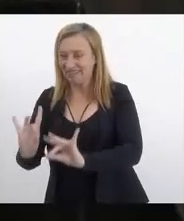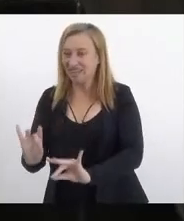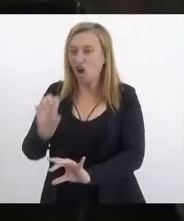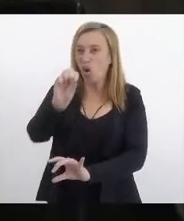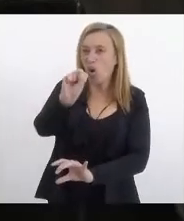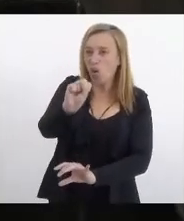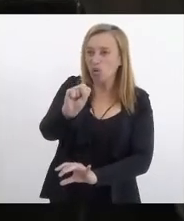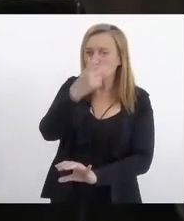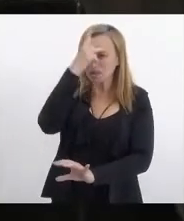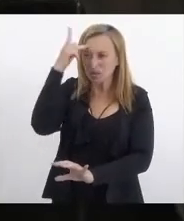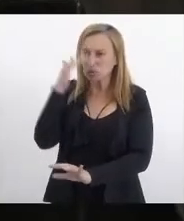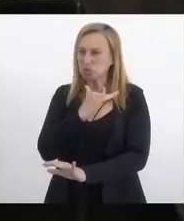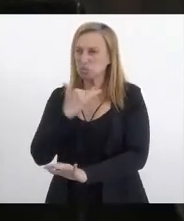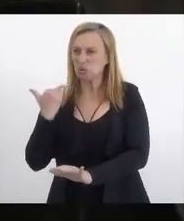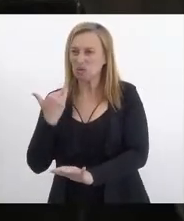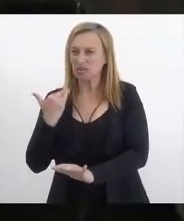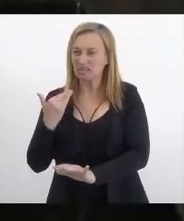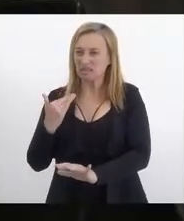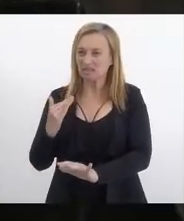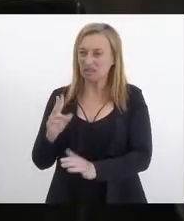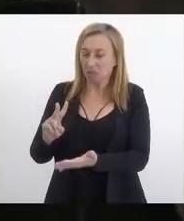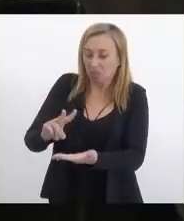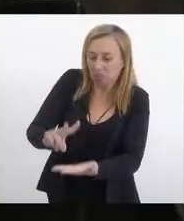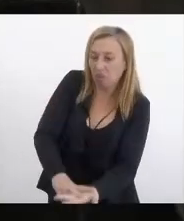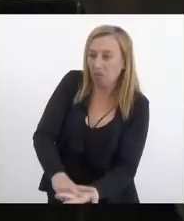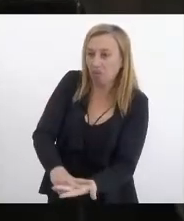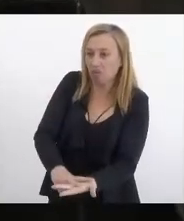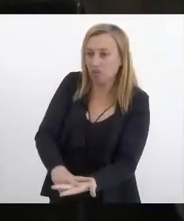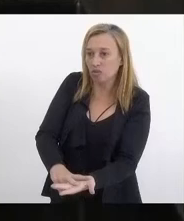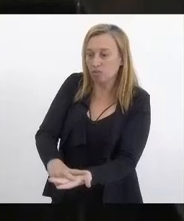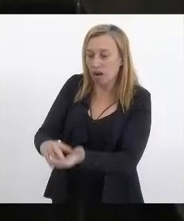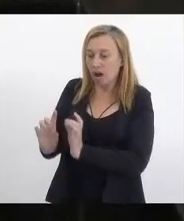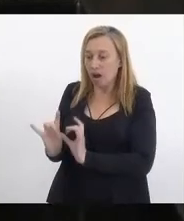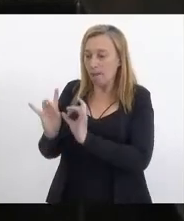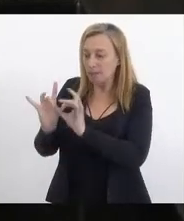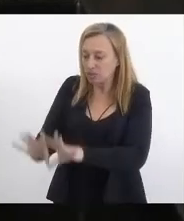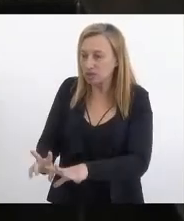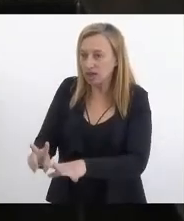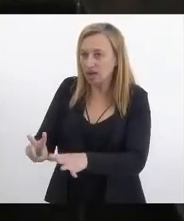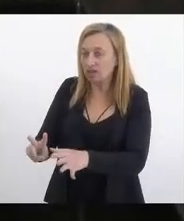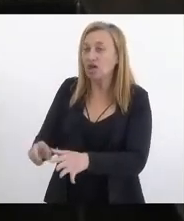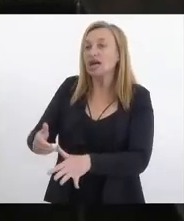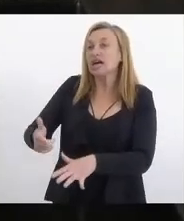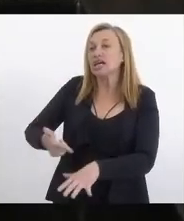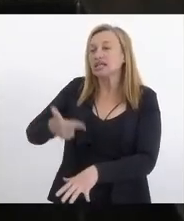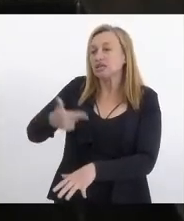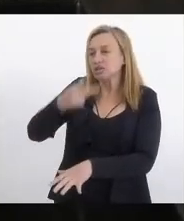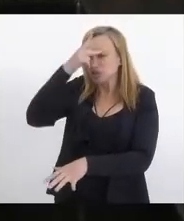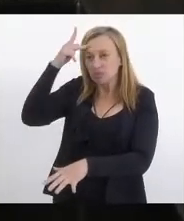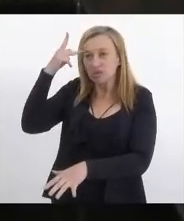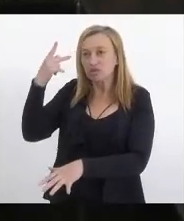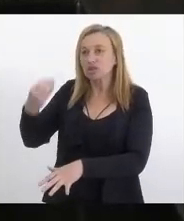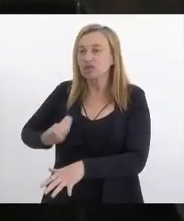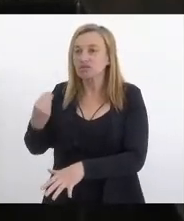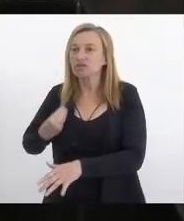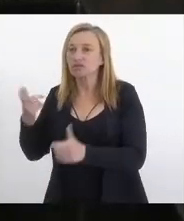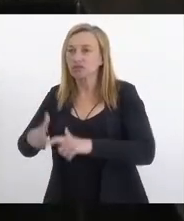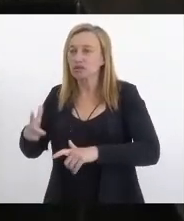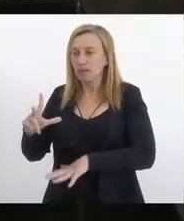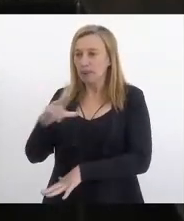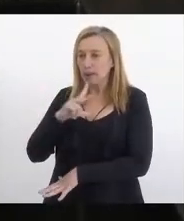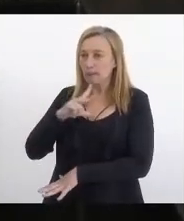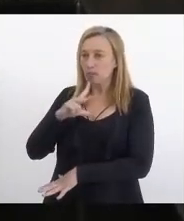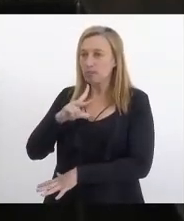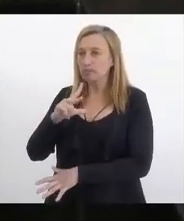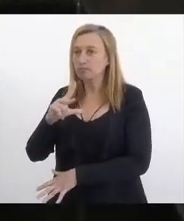8 corpos que ali tinham sido deixados, segundo os moradores narram, pela própria